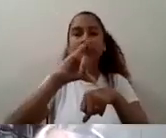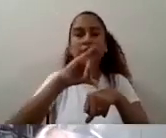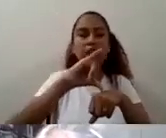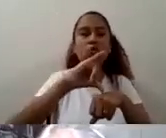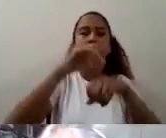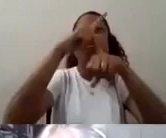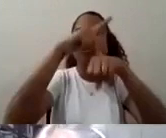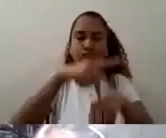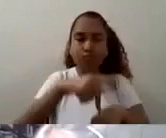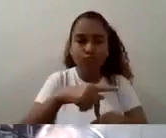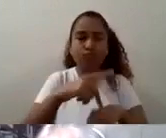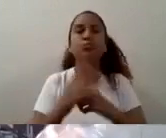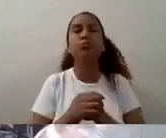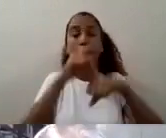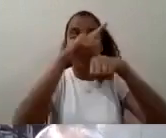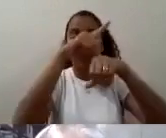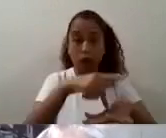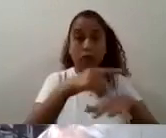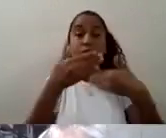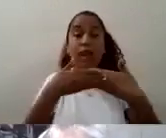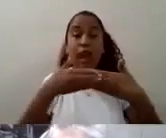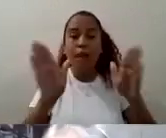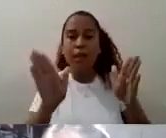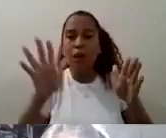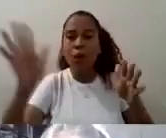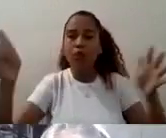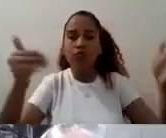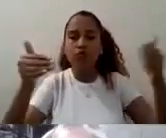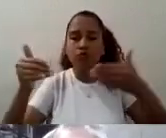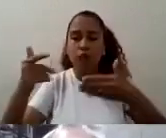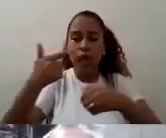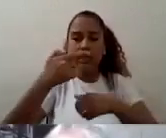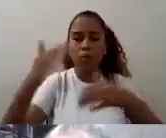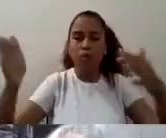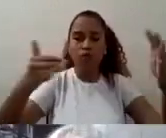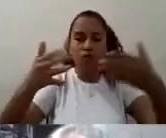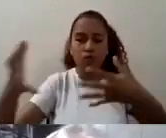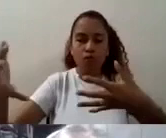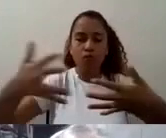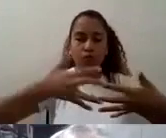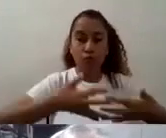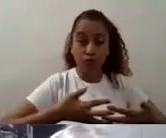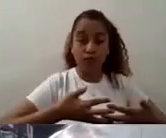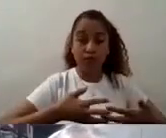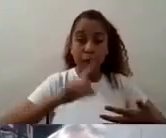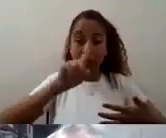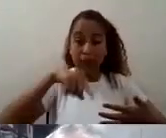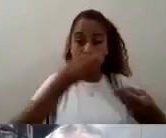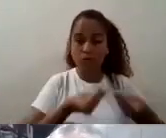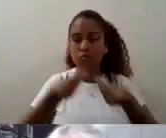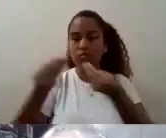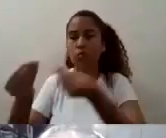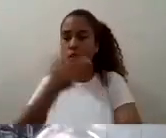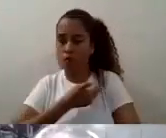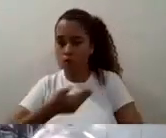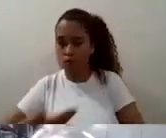abriram as suas portas para o recolhimento dessas armas. É claro que isso não foi uma